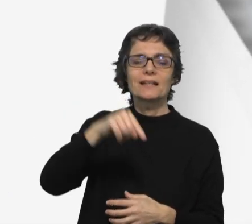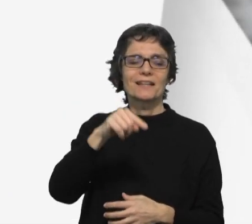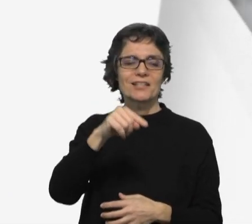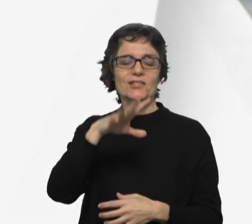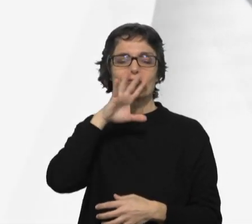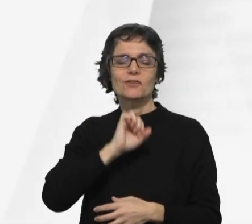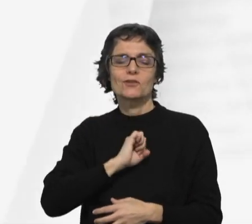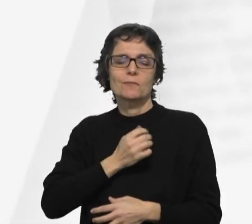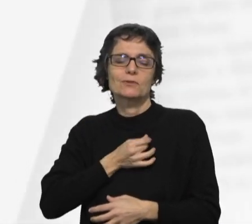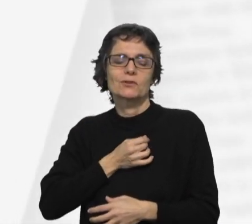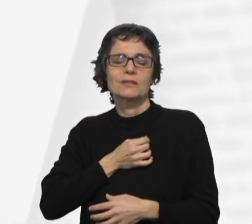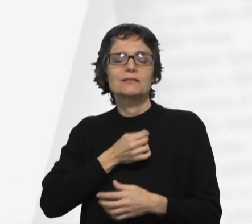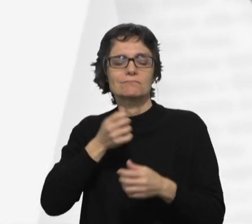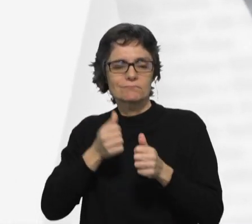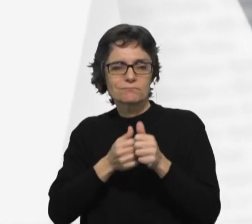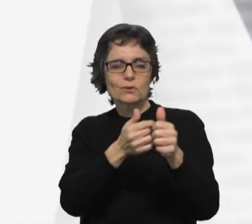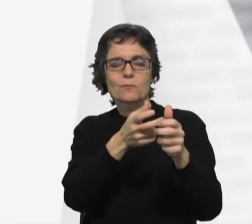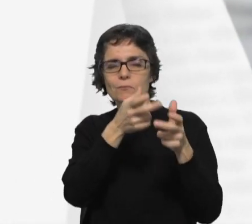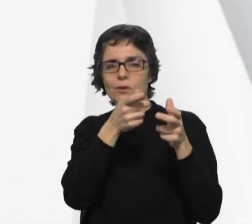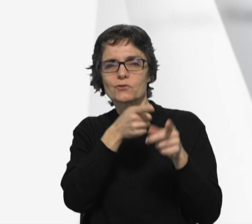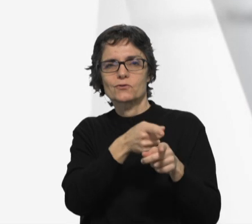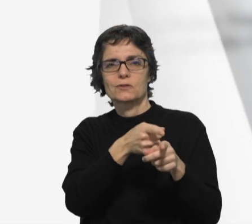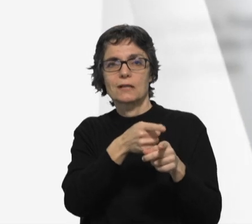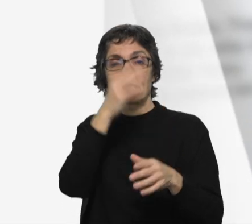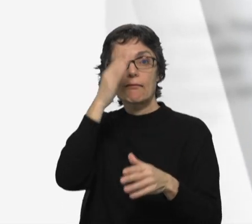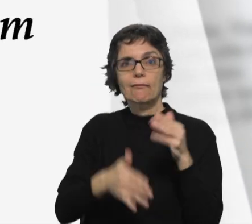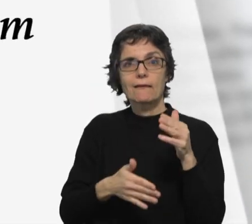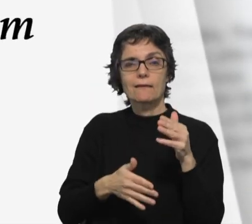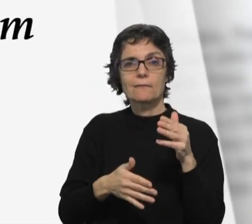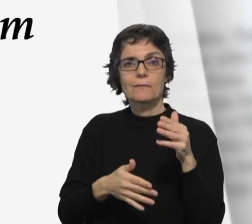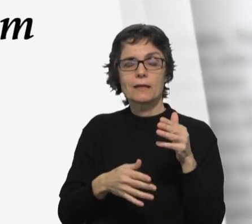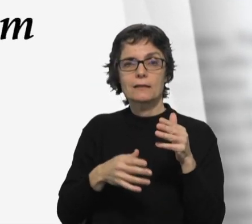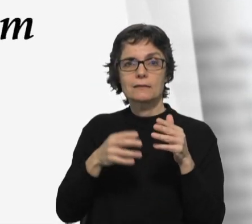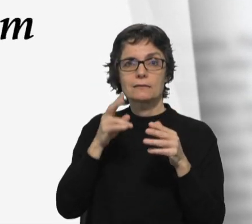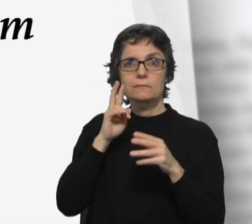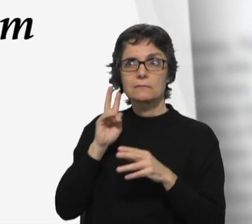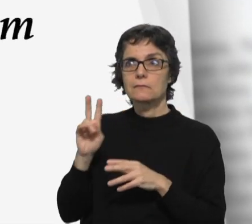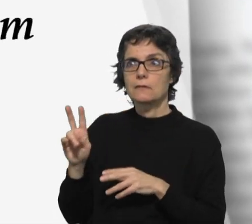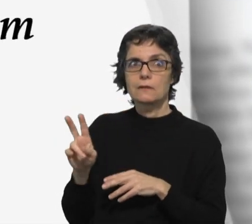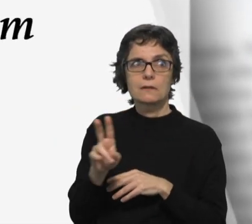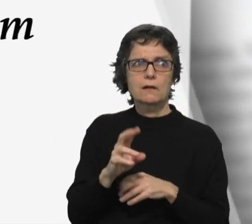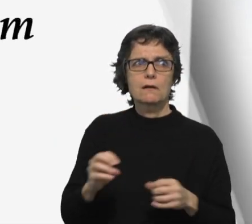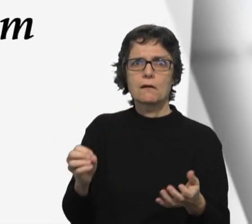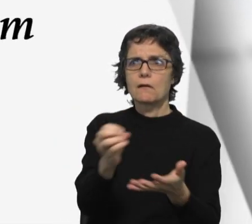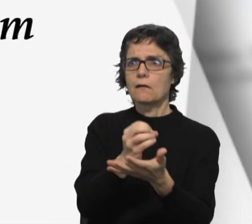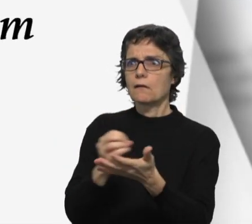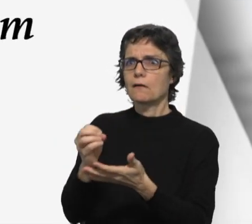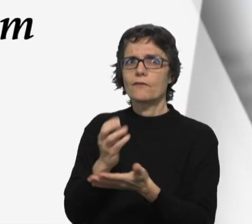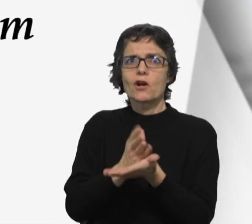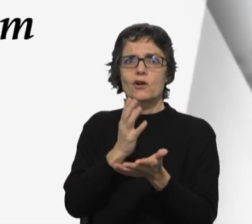amado, escutai-o. De repente, olhando em redor, não viram mais ninguém, a não ser